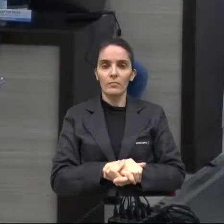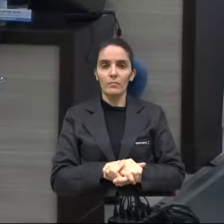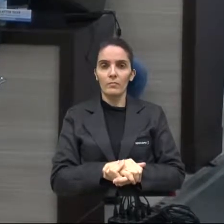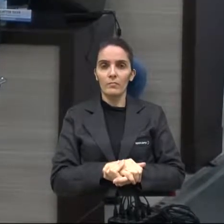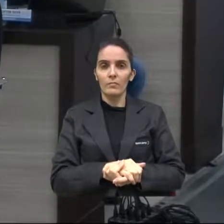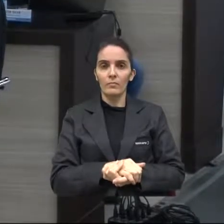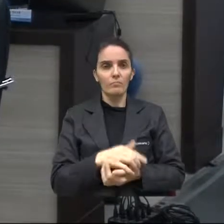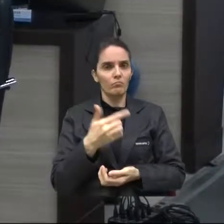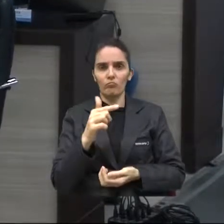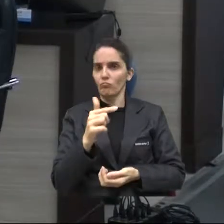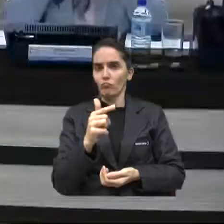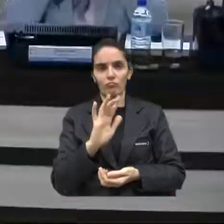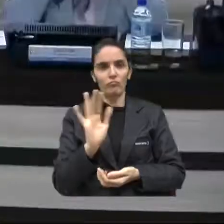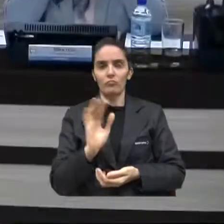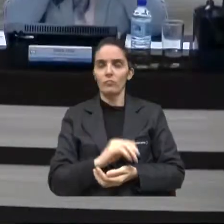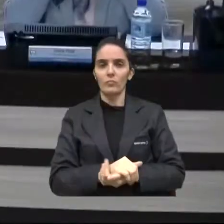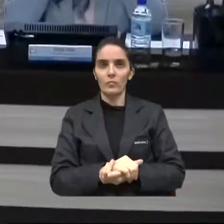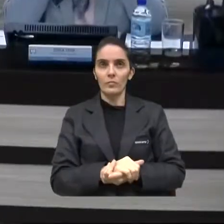Não tem, Jorge.